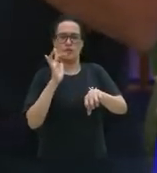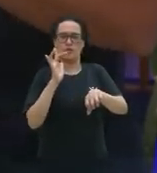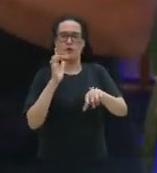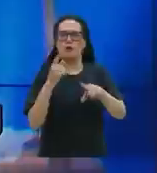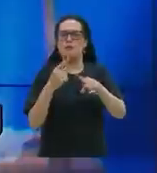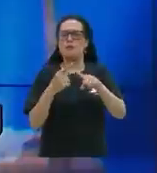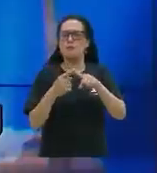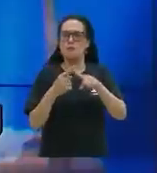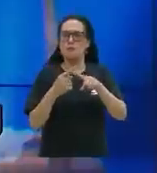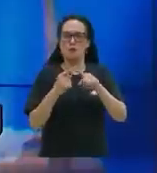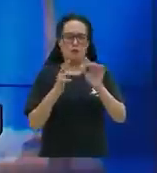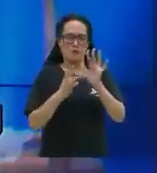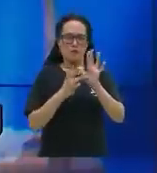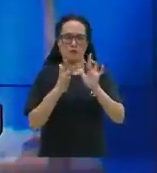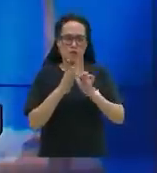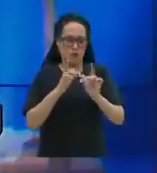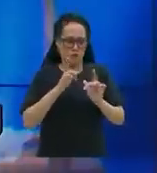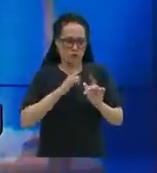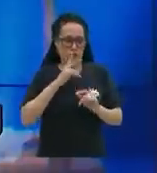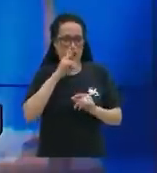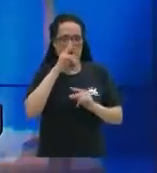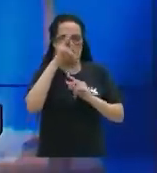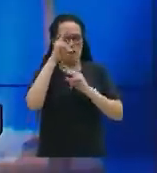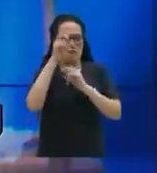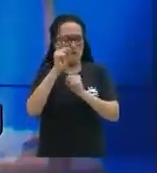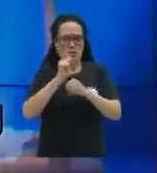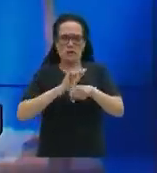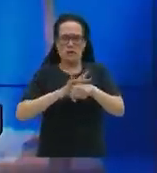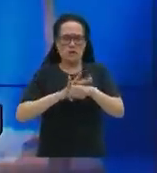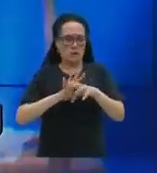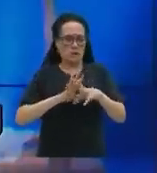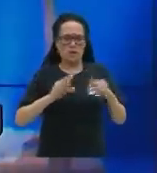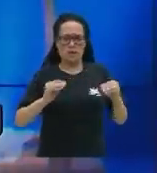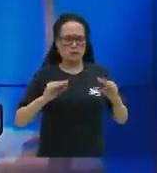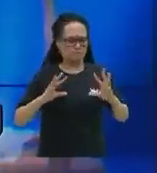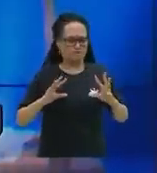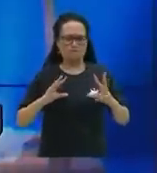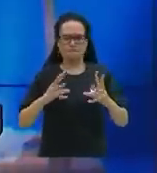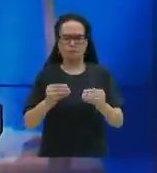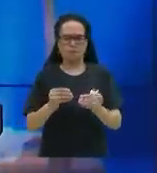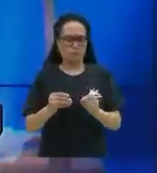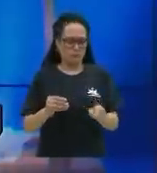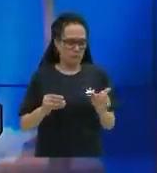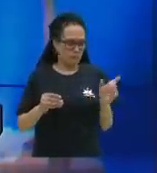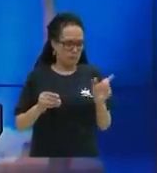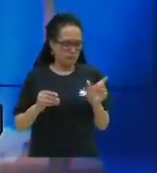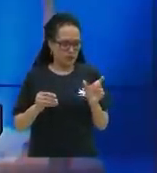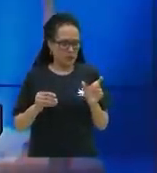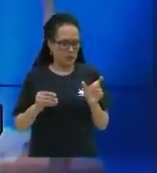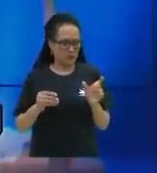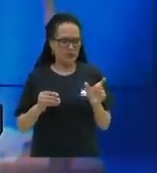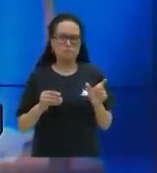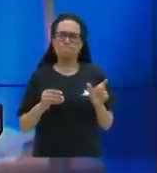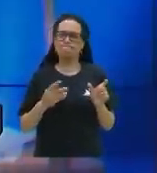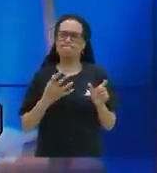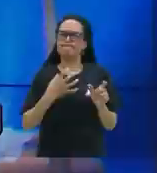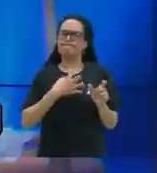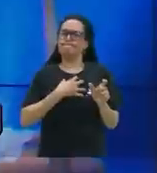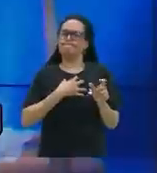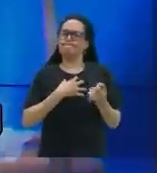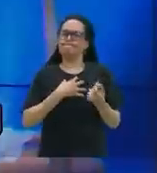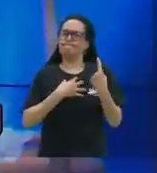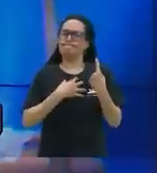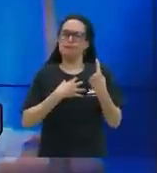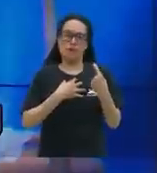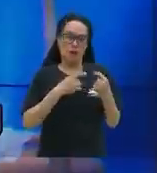uma força que curava a todos. Essa palavra me impressiona. Dele saía